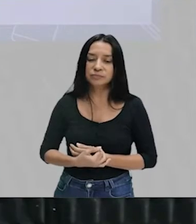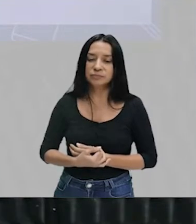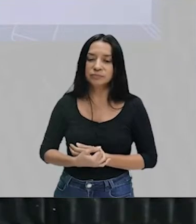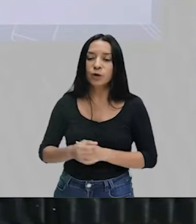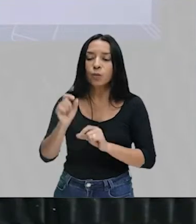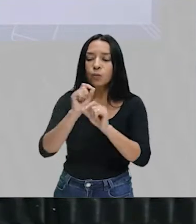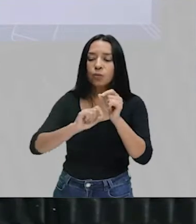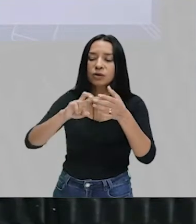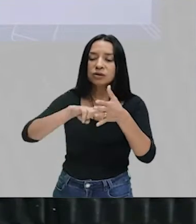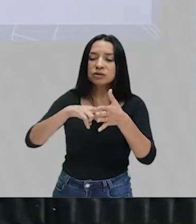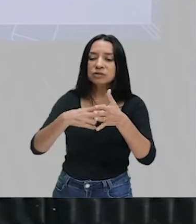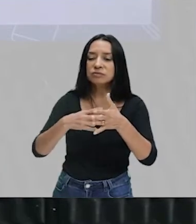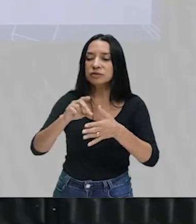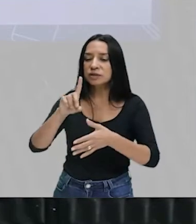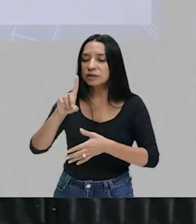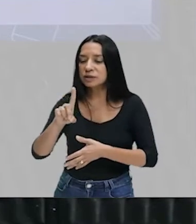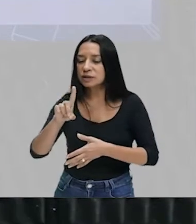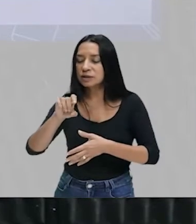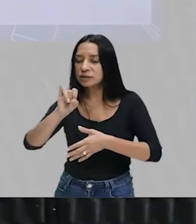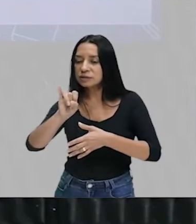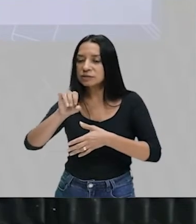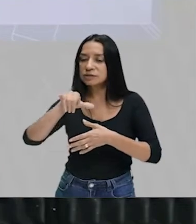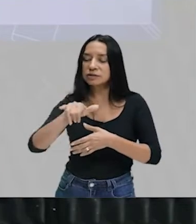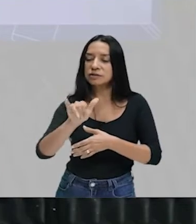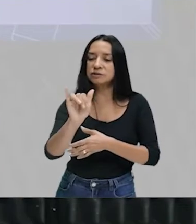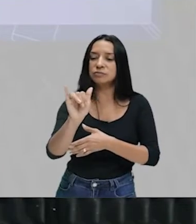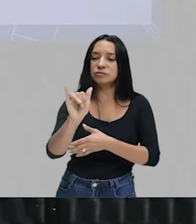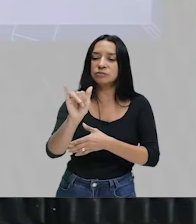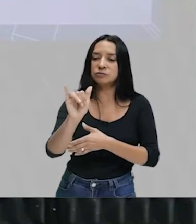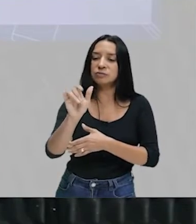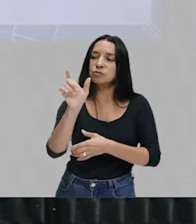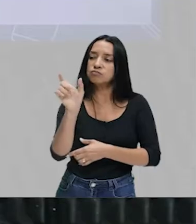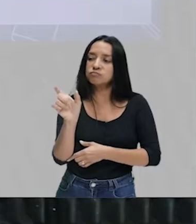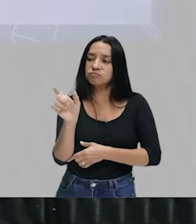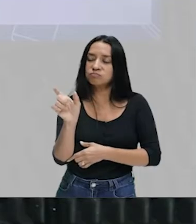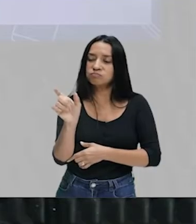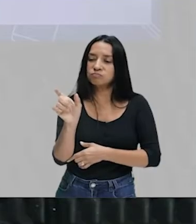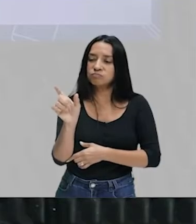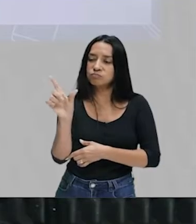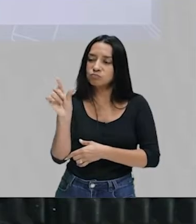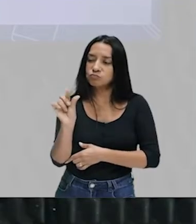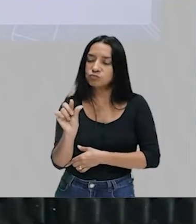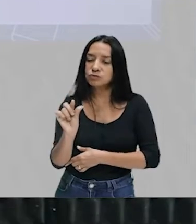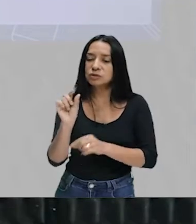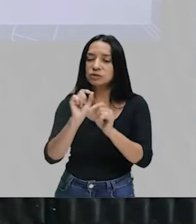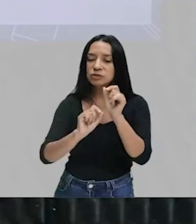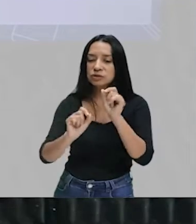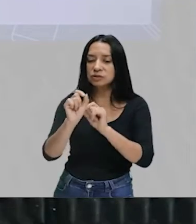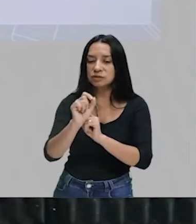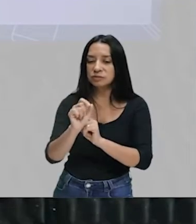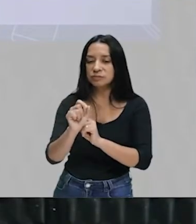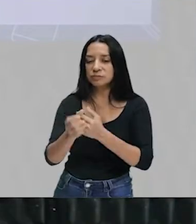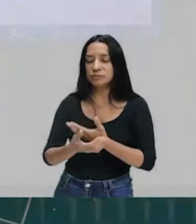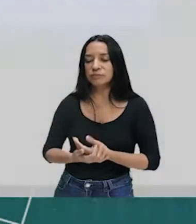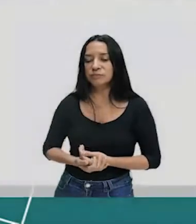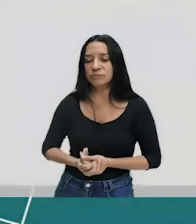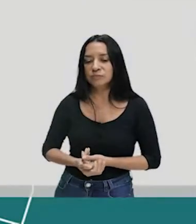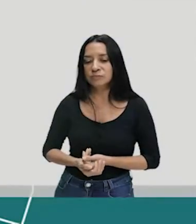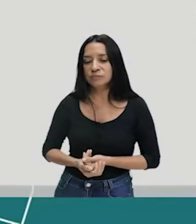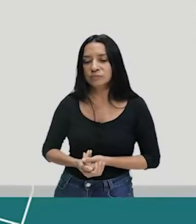que ele significa ele é uma abreviação Nook ele significa Do It Yourself